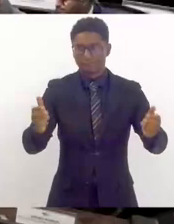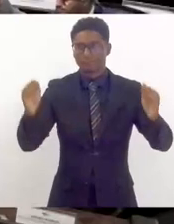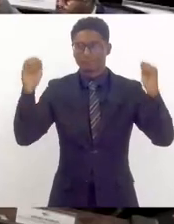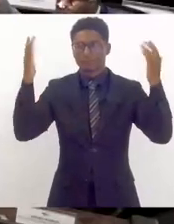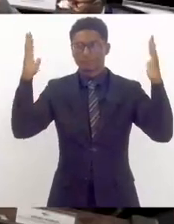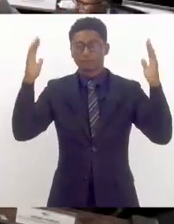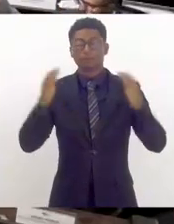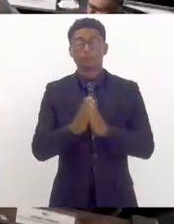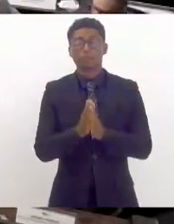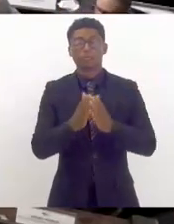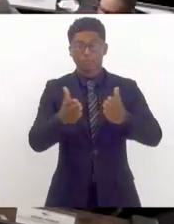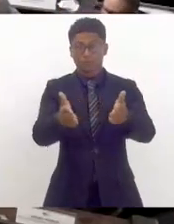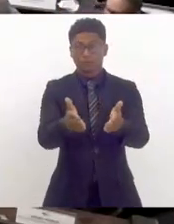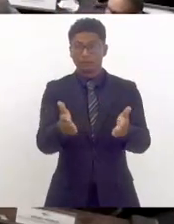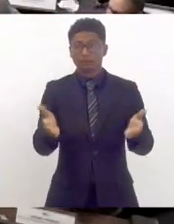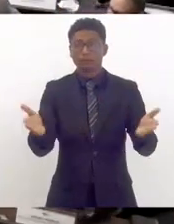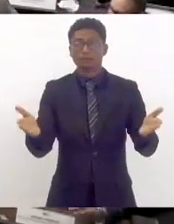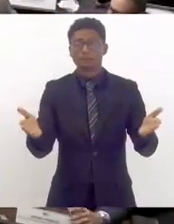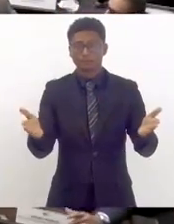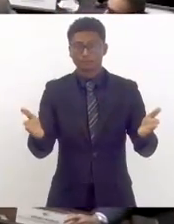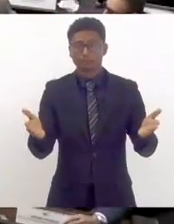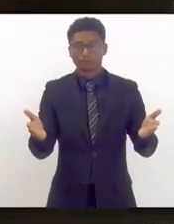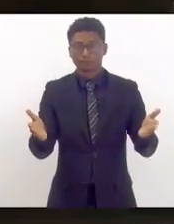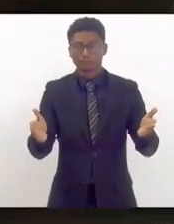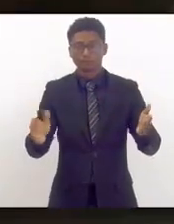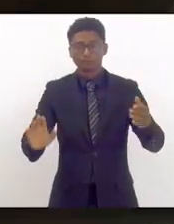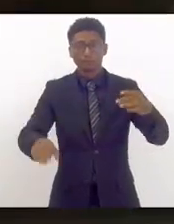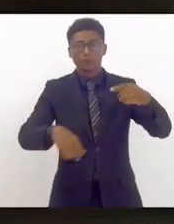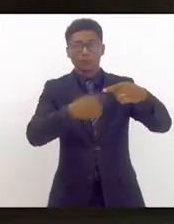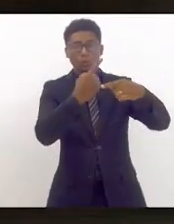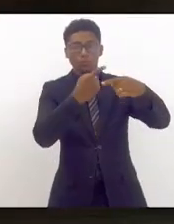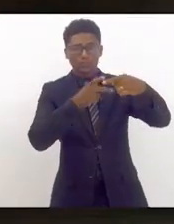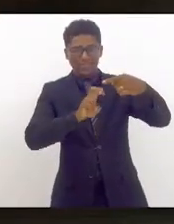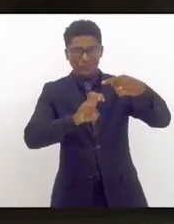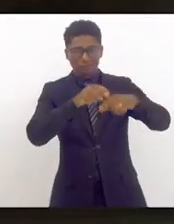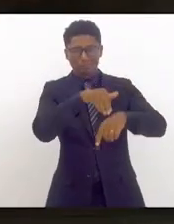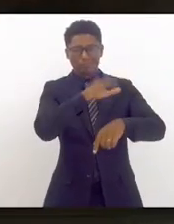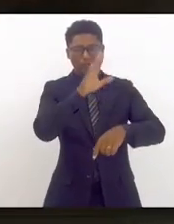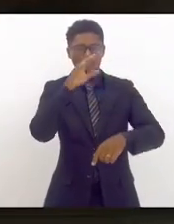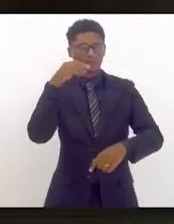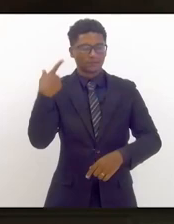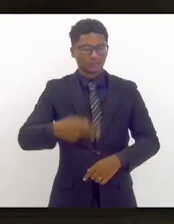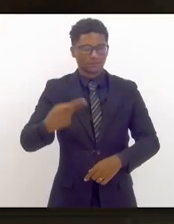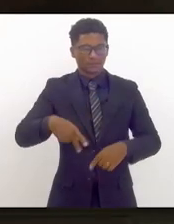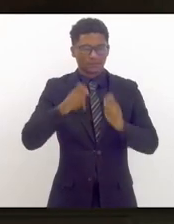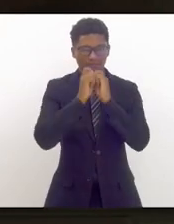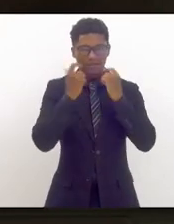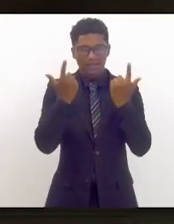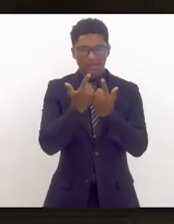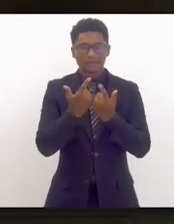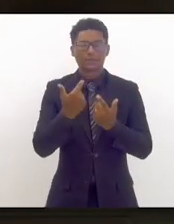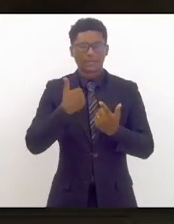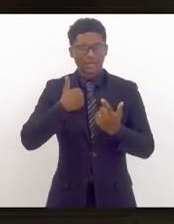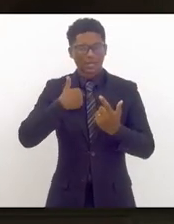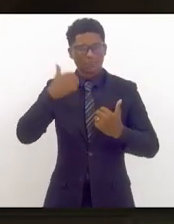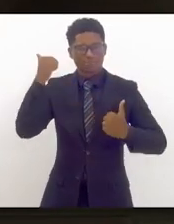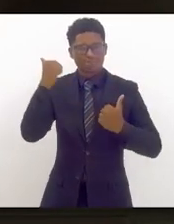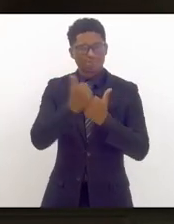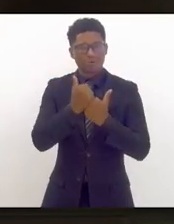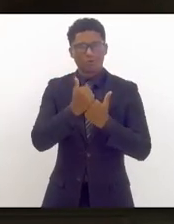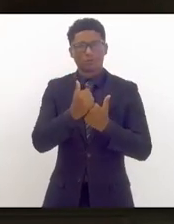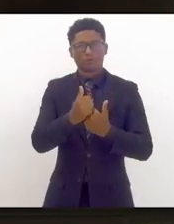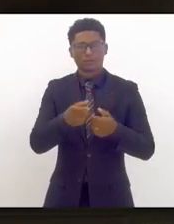Vocês ocupam mais que um quinto das cadeiras da Alerj e saibam que podem contar comigo e com a